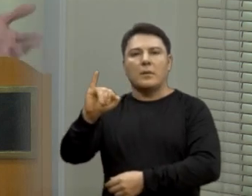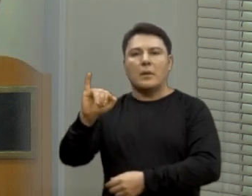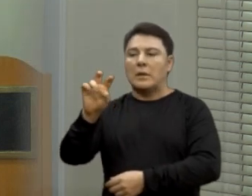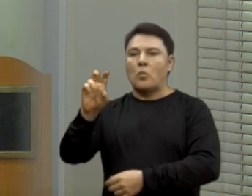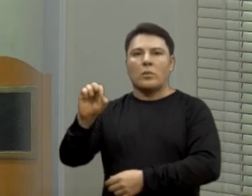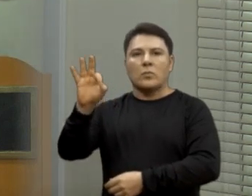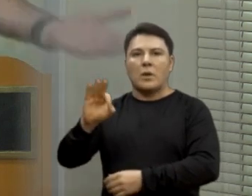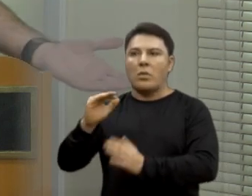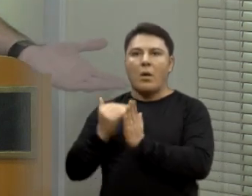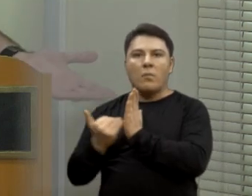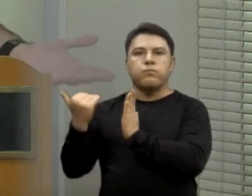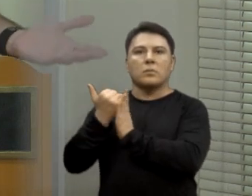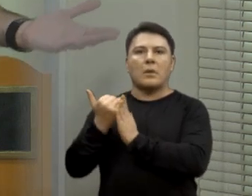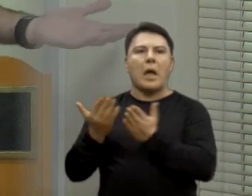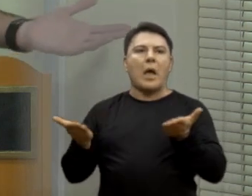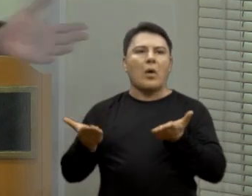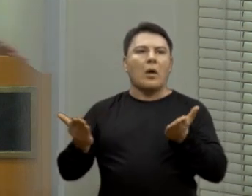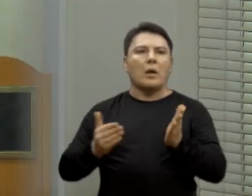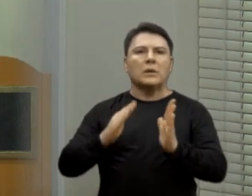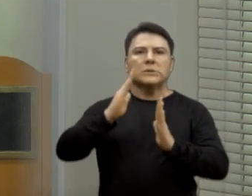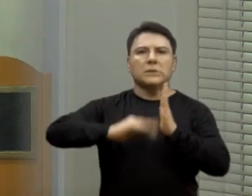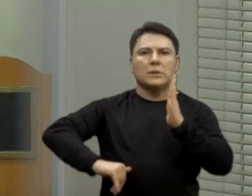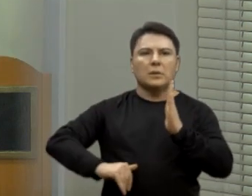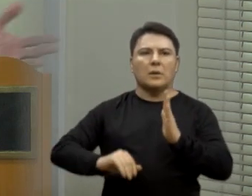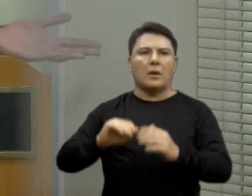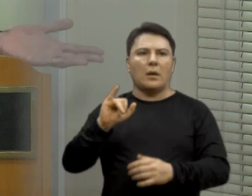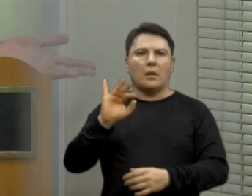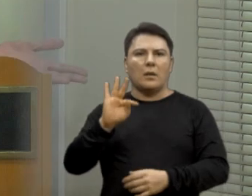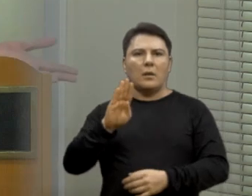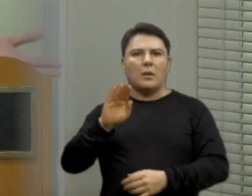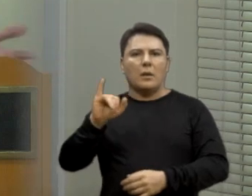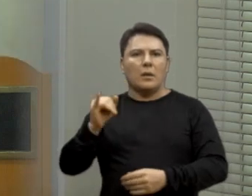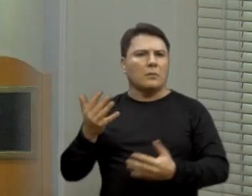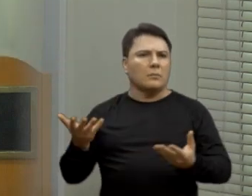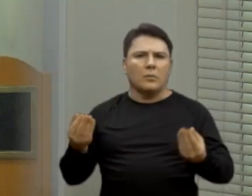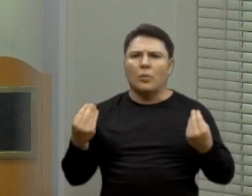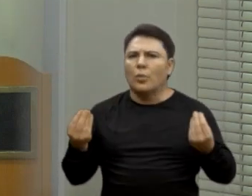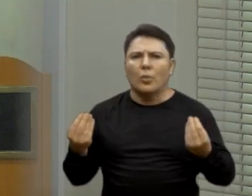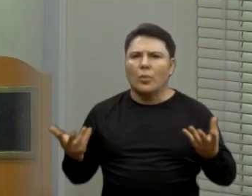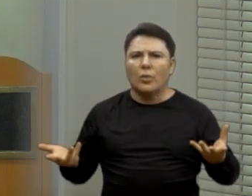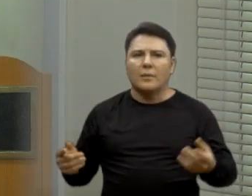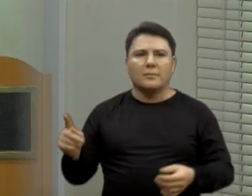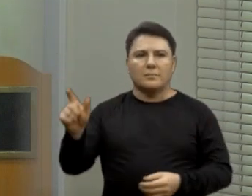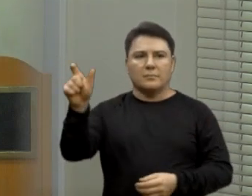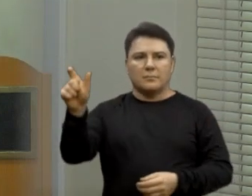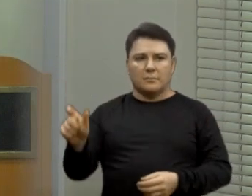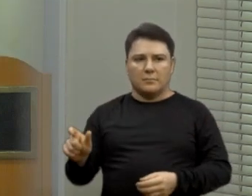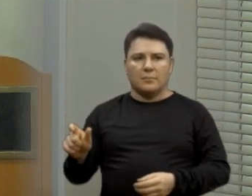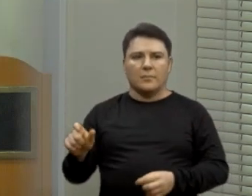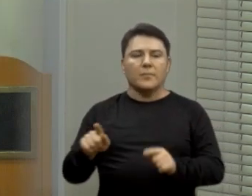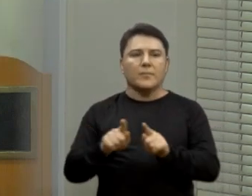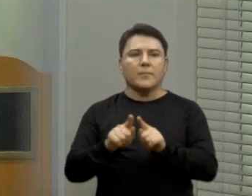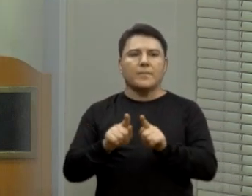50%, aí fala assim, ô vereador, tira o ITBI aí. Como assim? Essa mesma pessoa